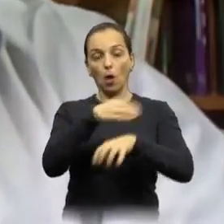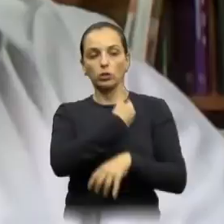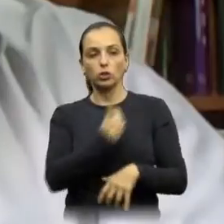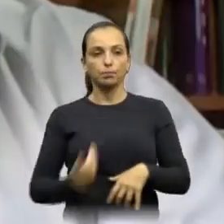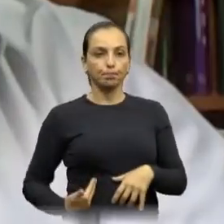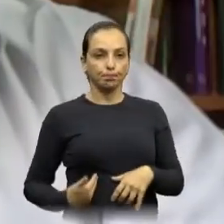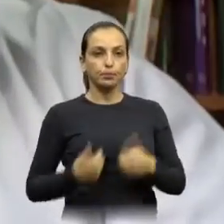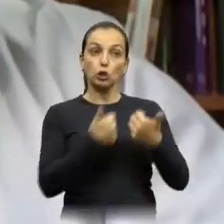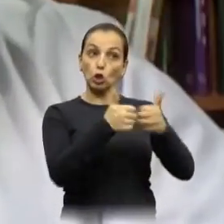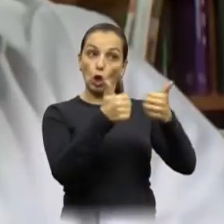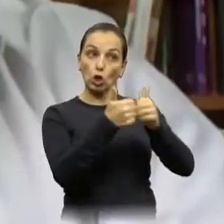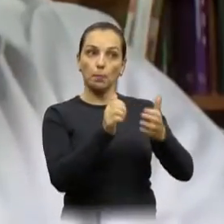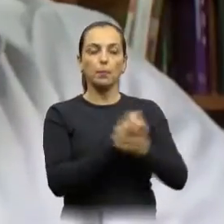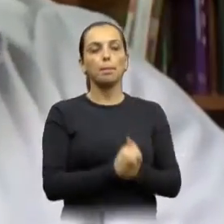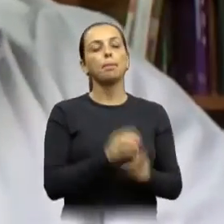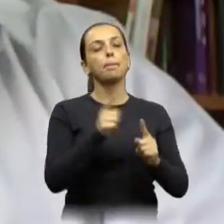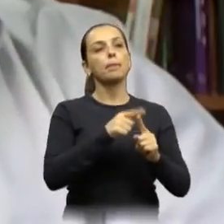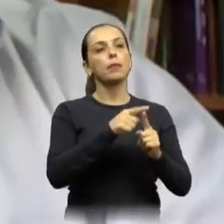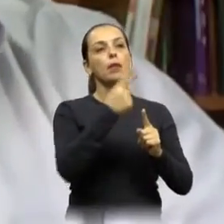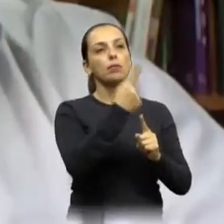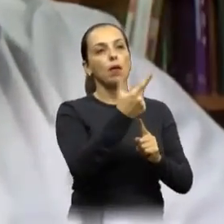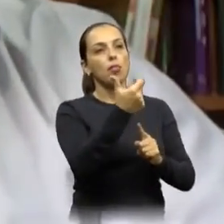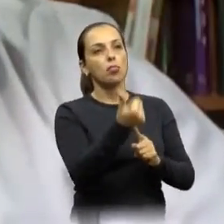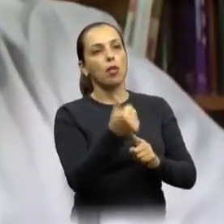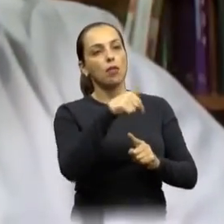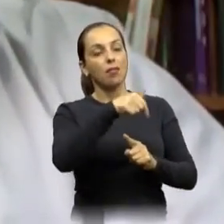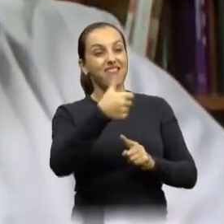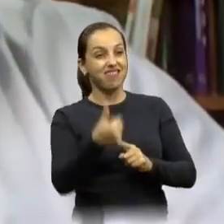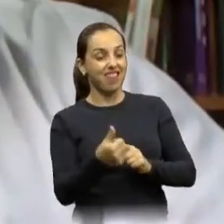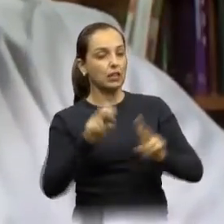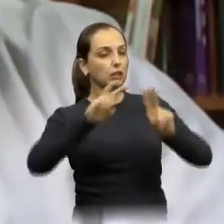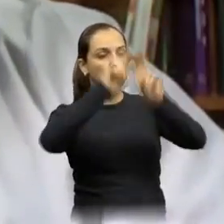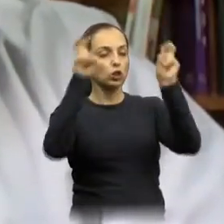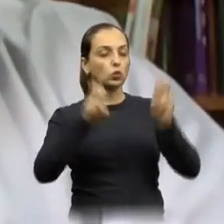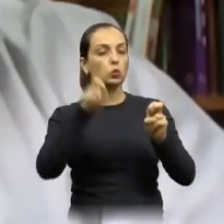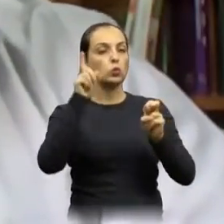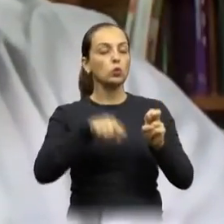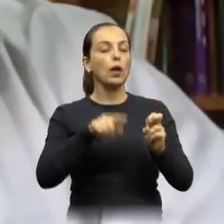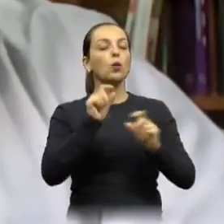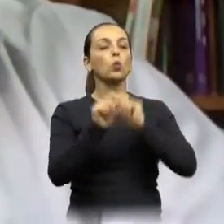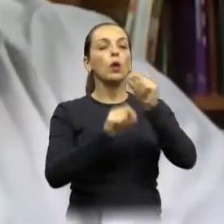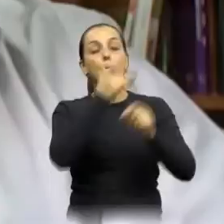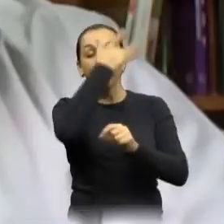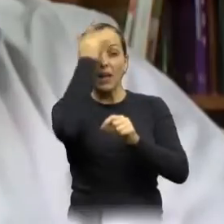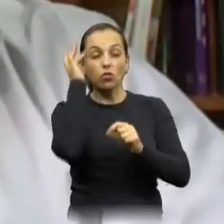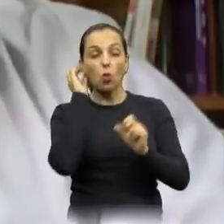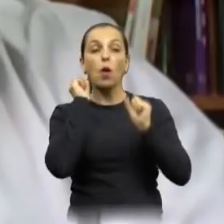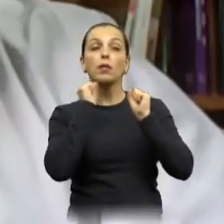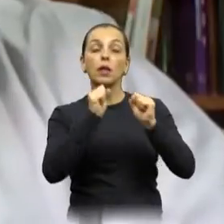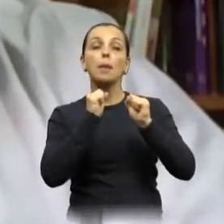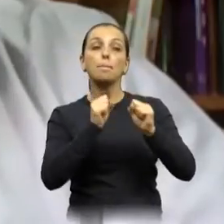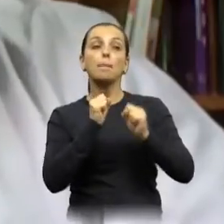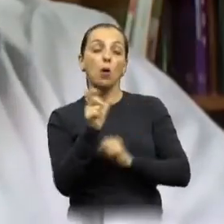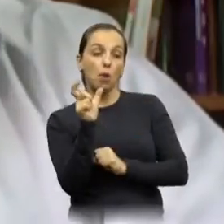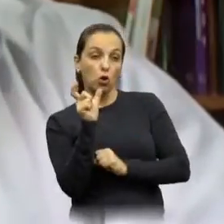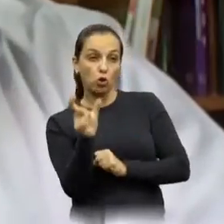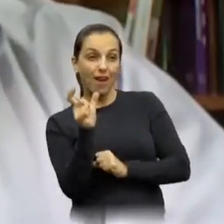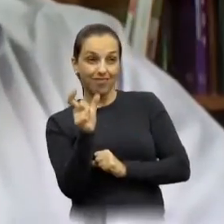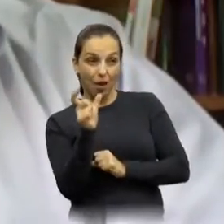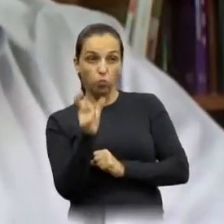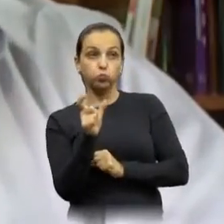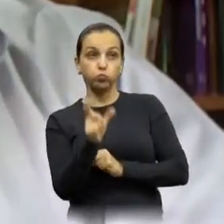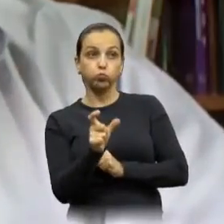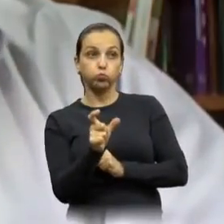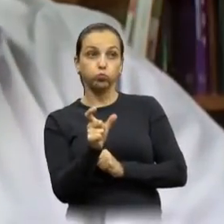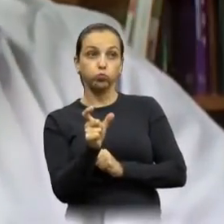número 1676, fala sobre a possibilidade das pessoas poderem fazer a recarga do seu bilhete